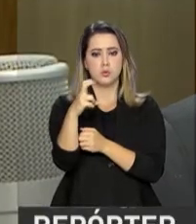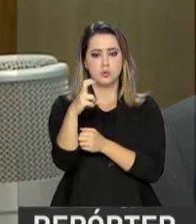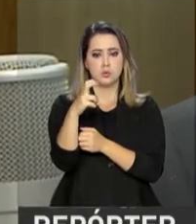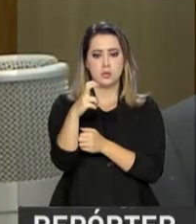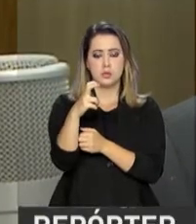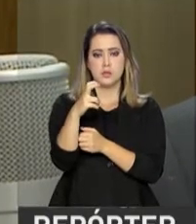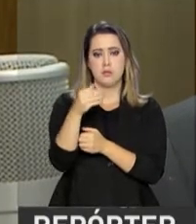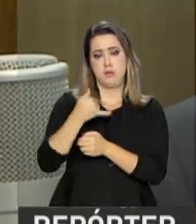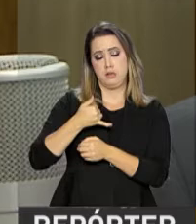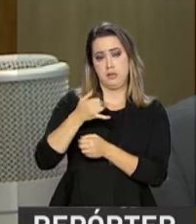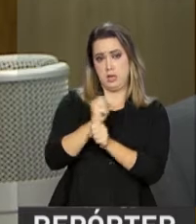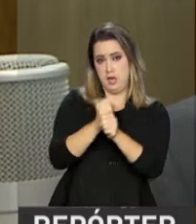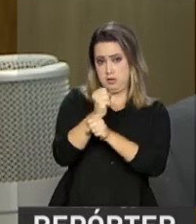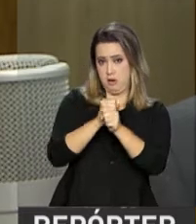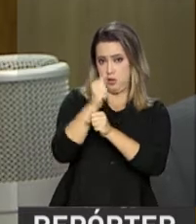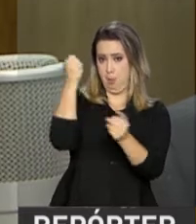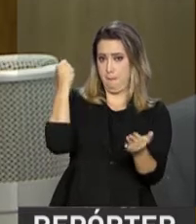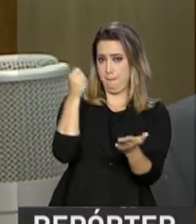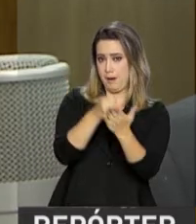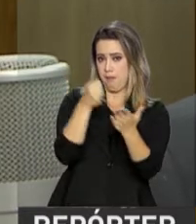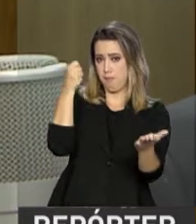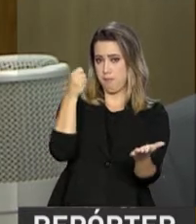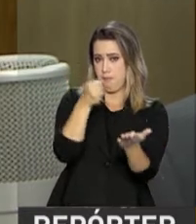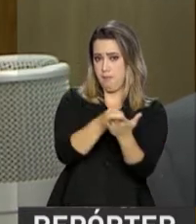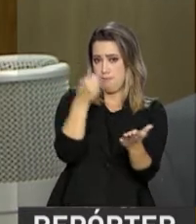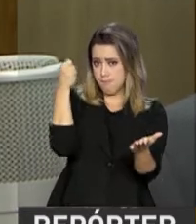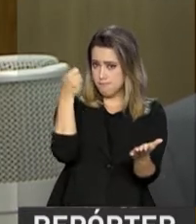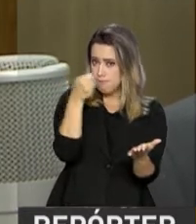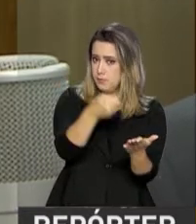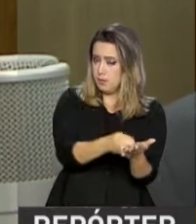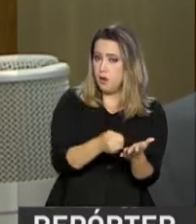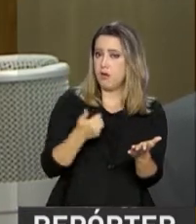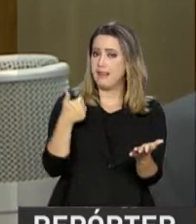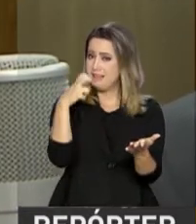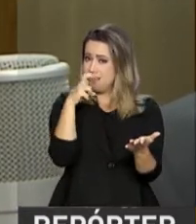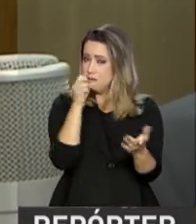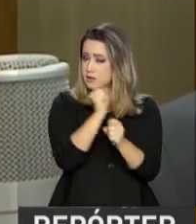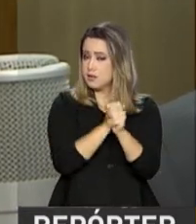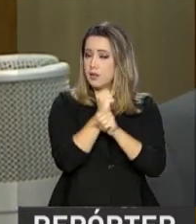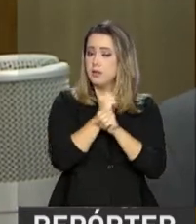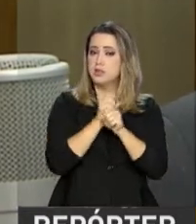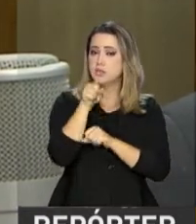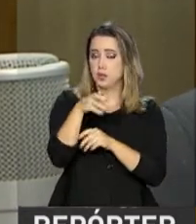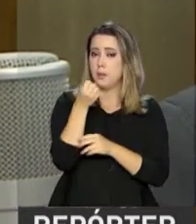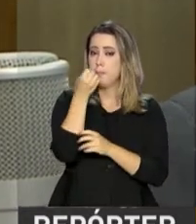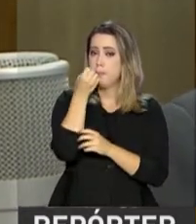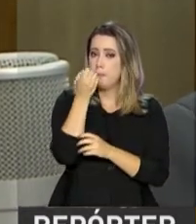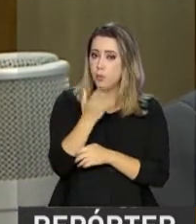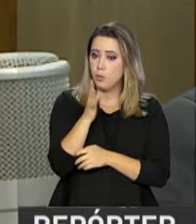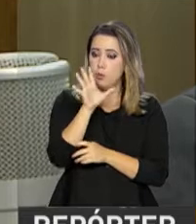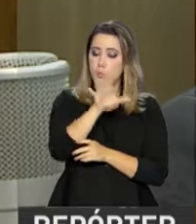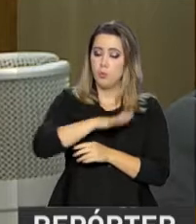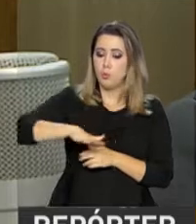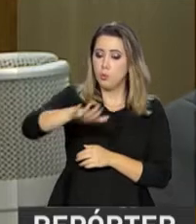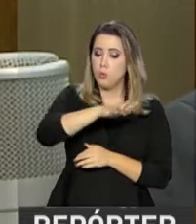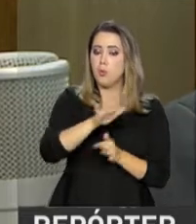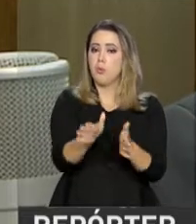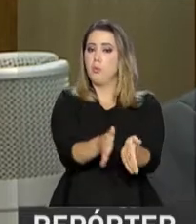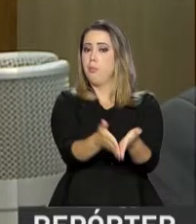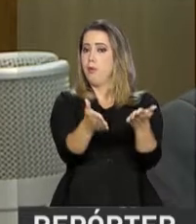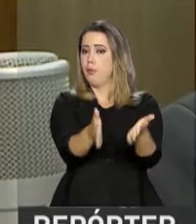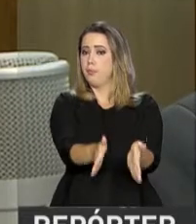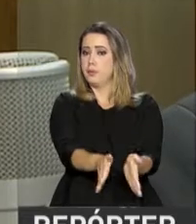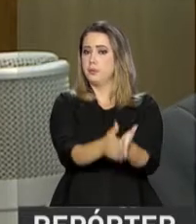de tempo de contribuição que será necessário necessário para aposentadoria e um dos pontos da reforma que beneficia a camada mais pobre da população